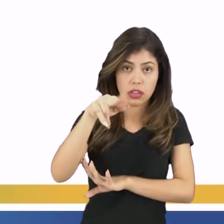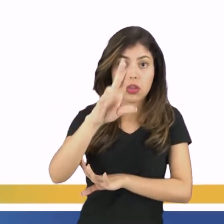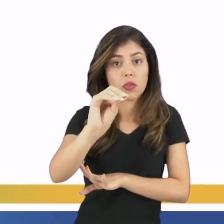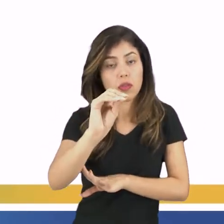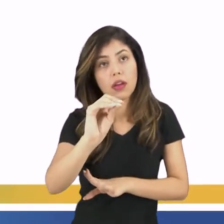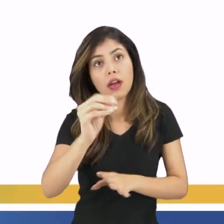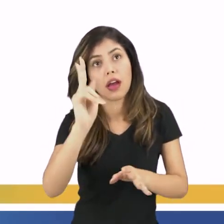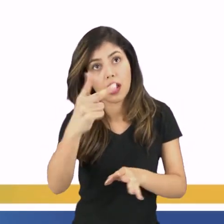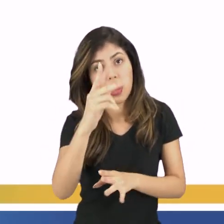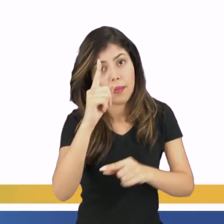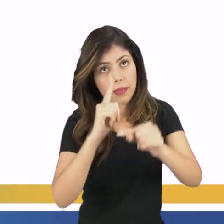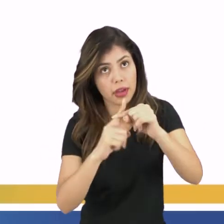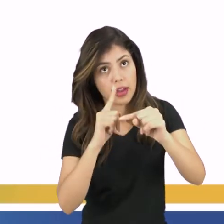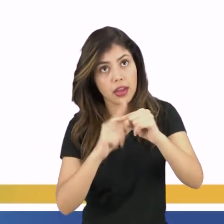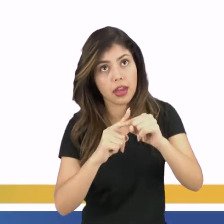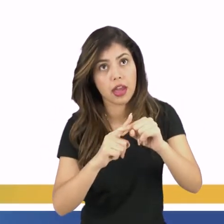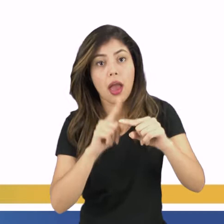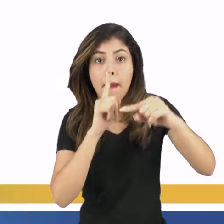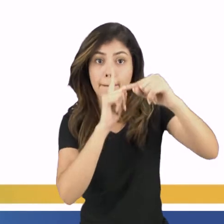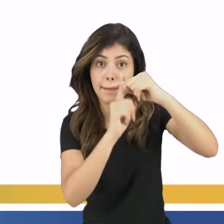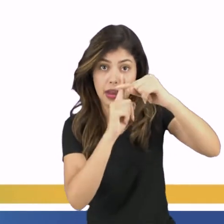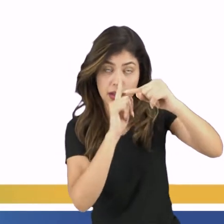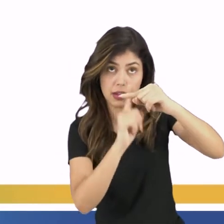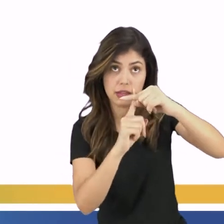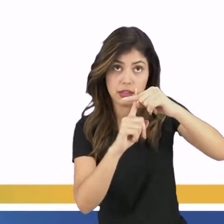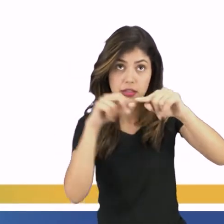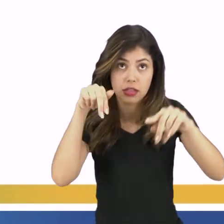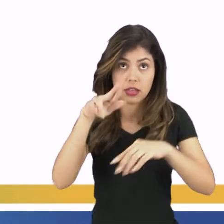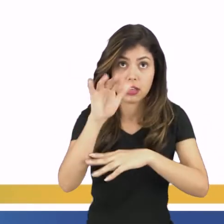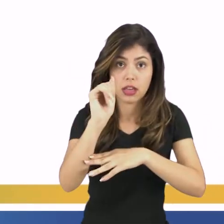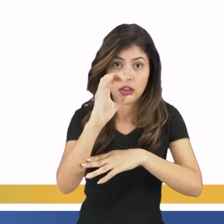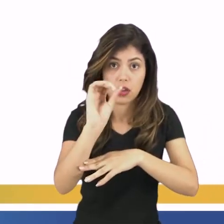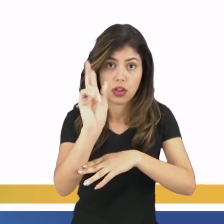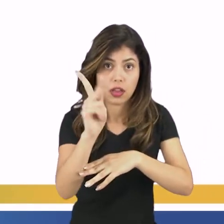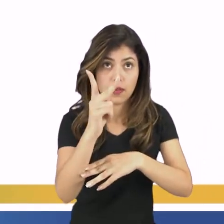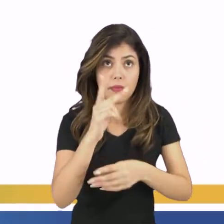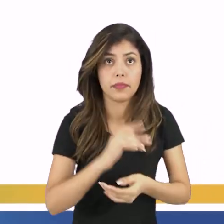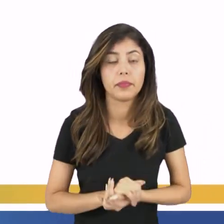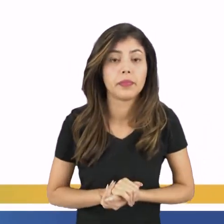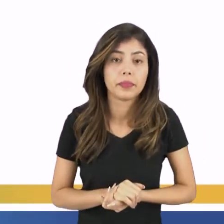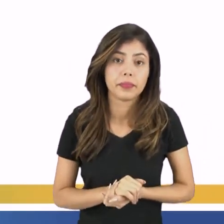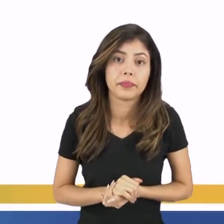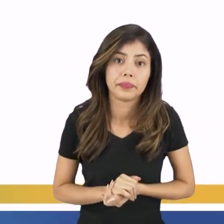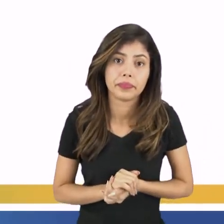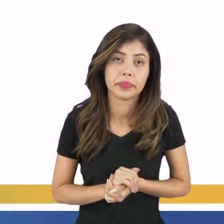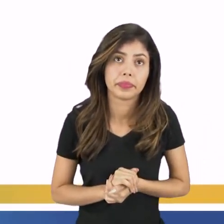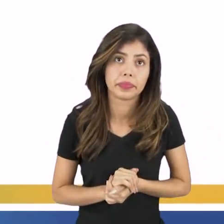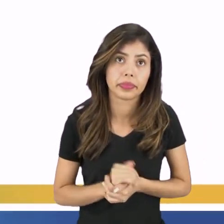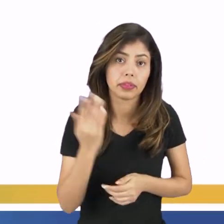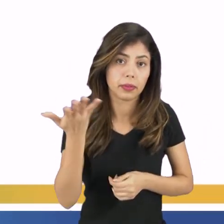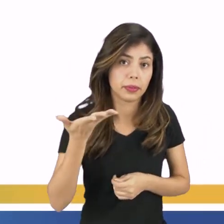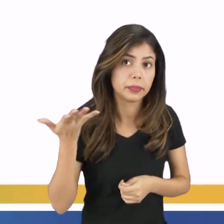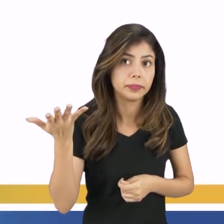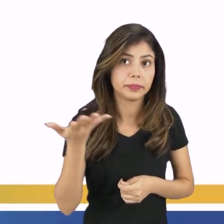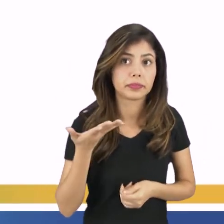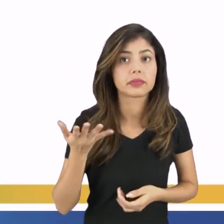temos aqui reagindo com NaOH. Então, nós temos uma substância básica.